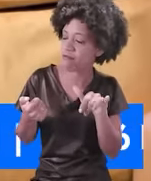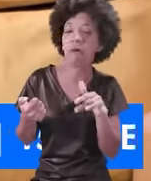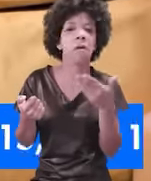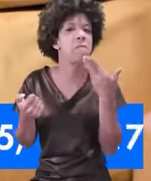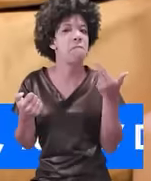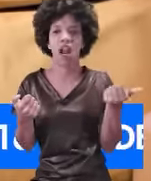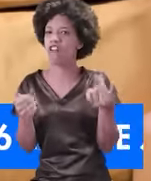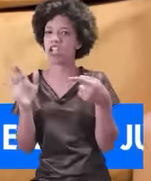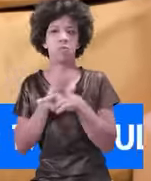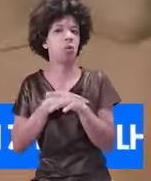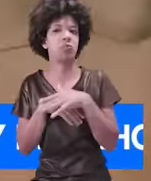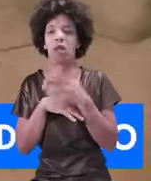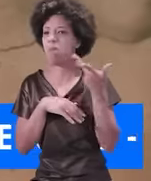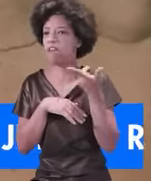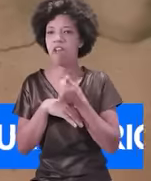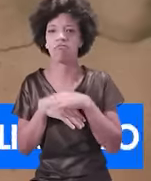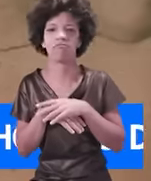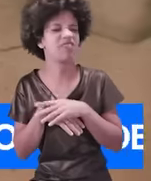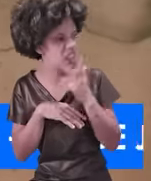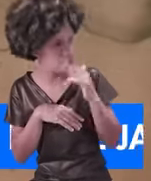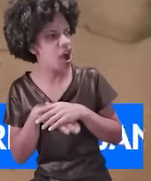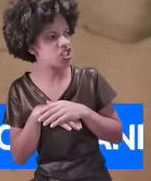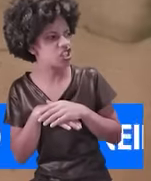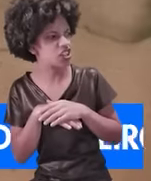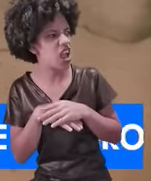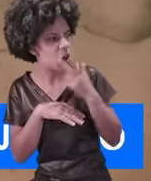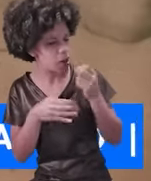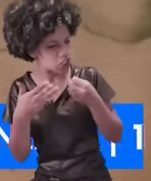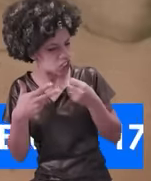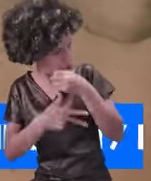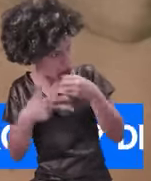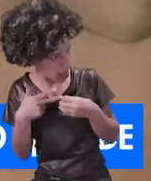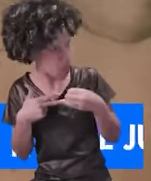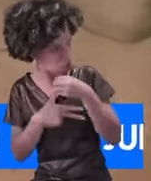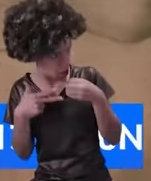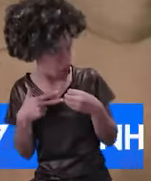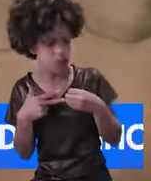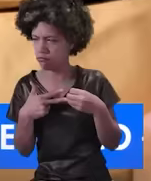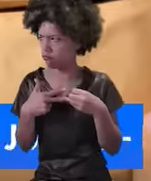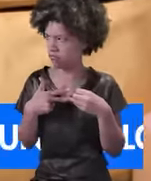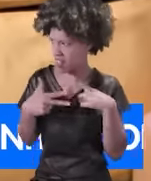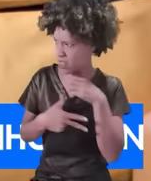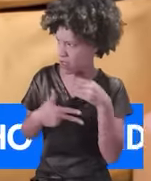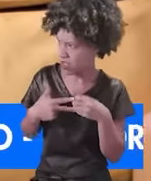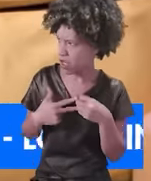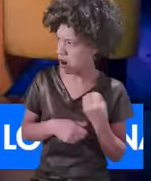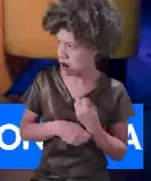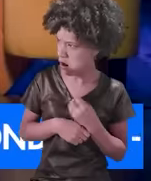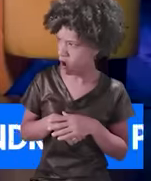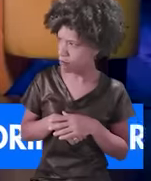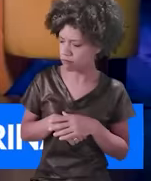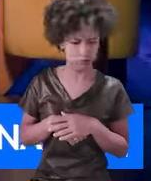dela pergunta ela pegou Eu acho que caiu nessa daí eu acho que essa caiu neném ela só que eu acho que sim você bate